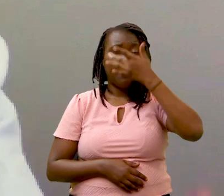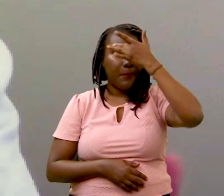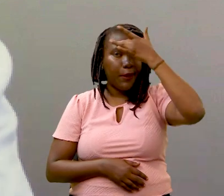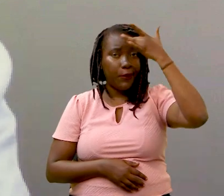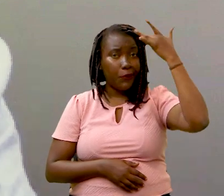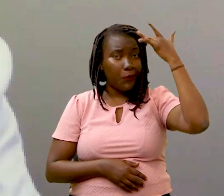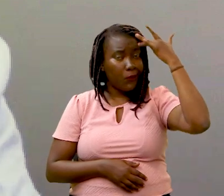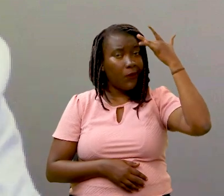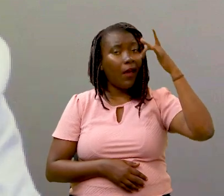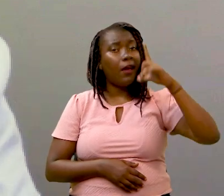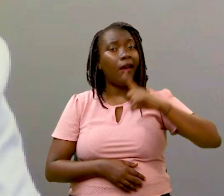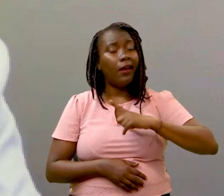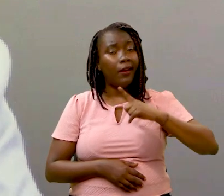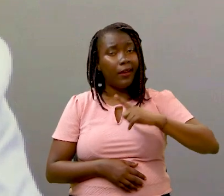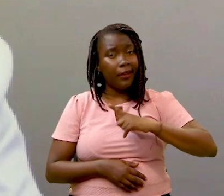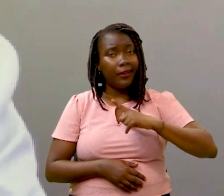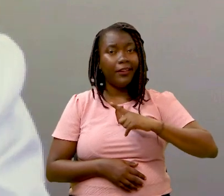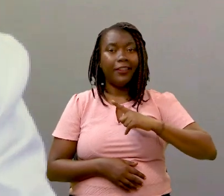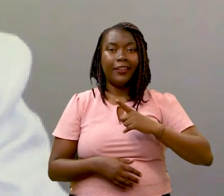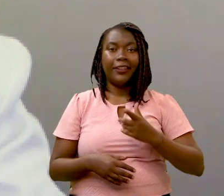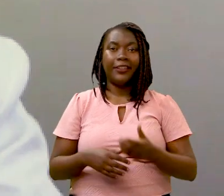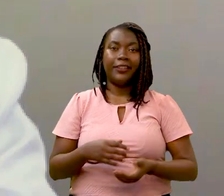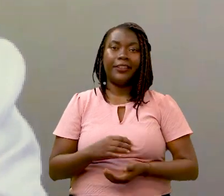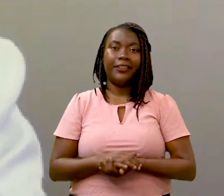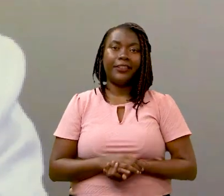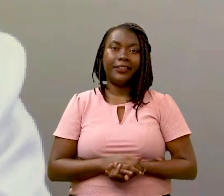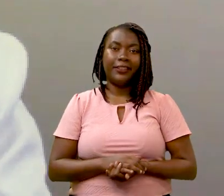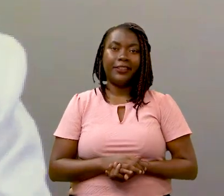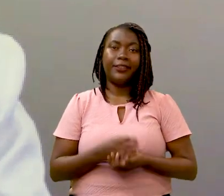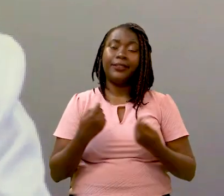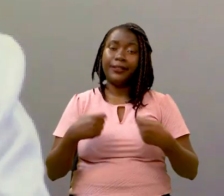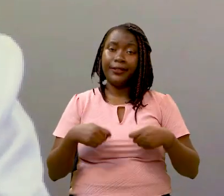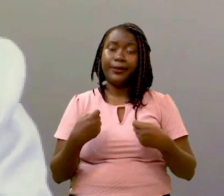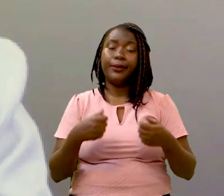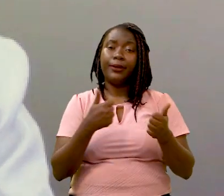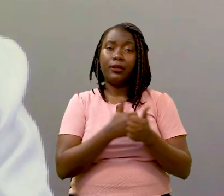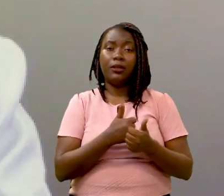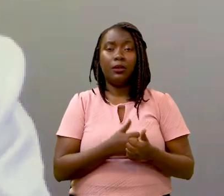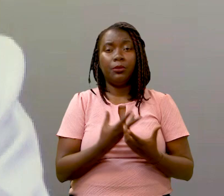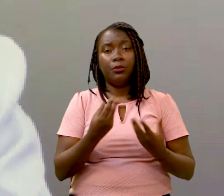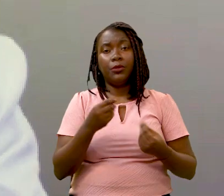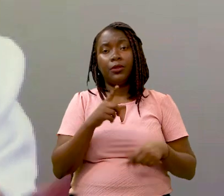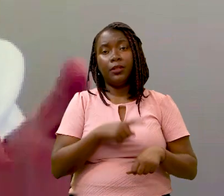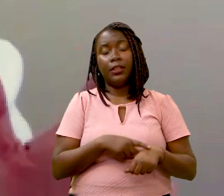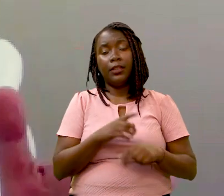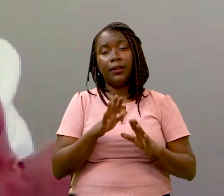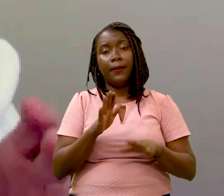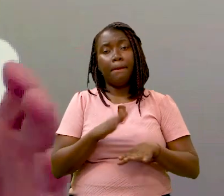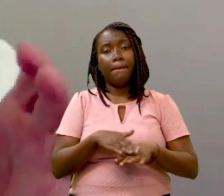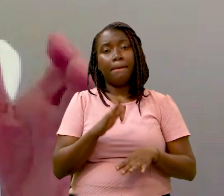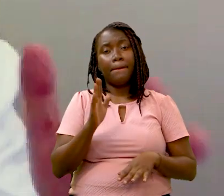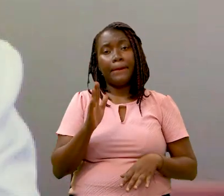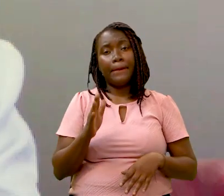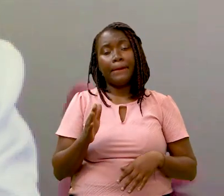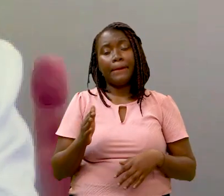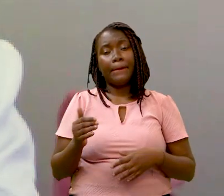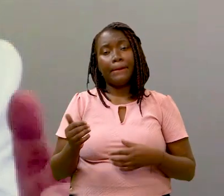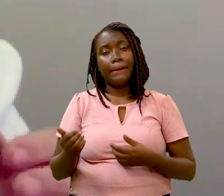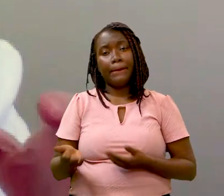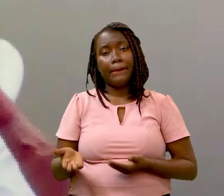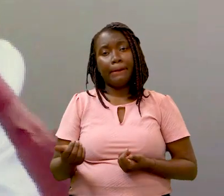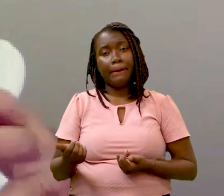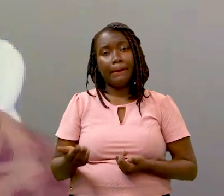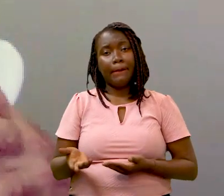que têm a felicidade, né, de se acompanhar muito tempo, mas é mais uma idade do jovem, é